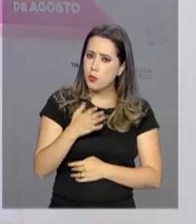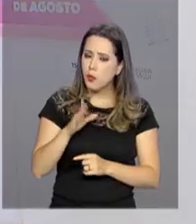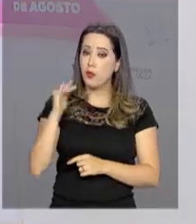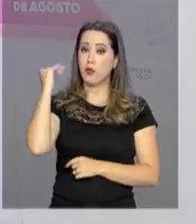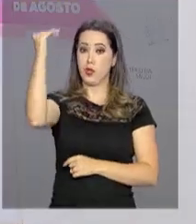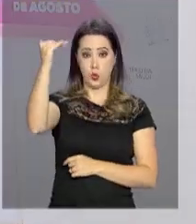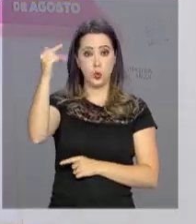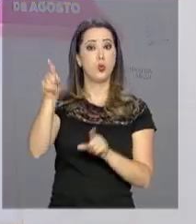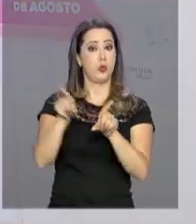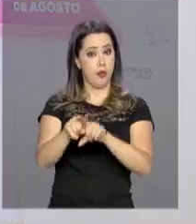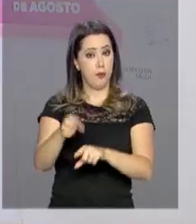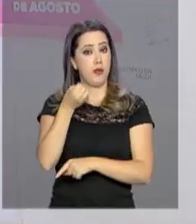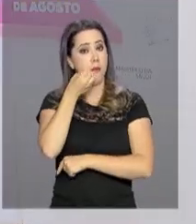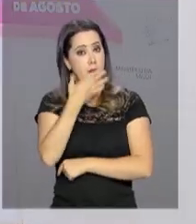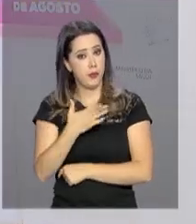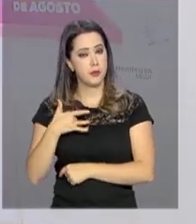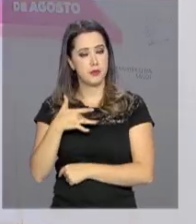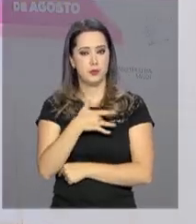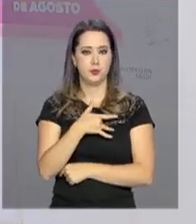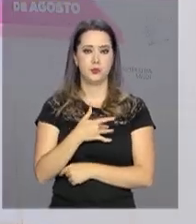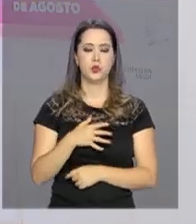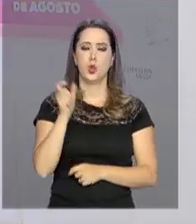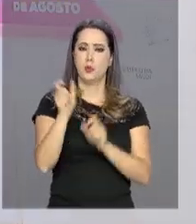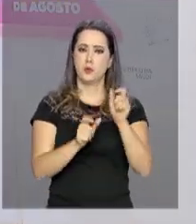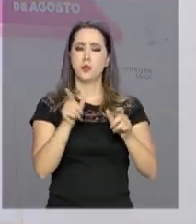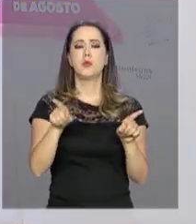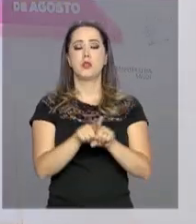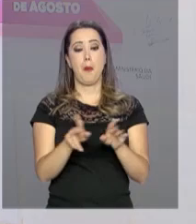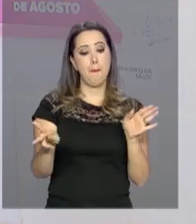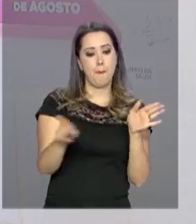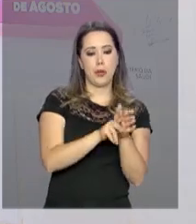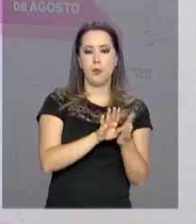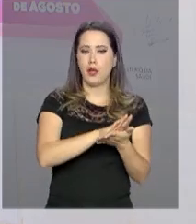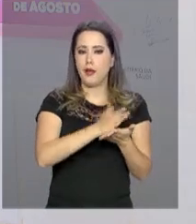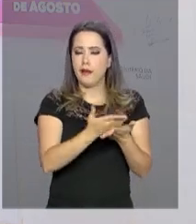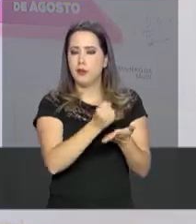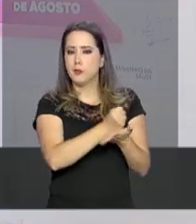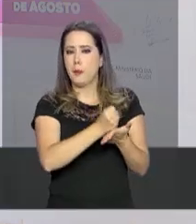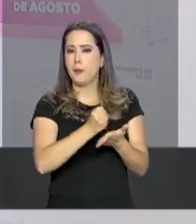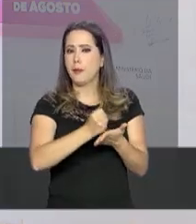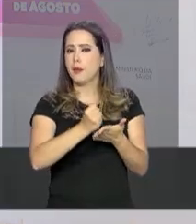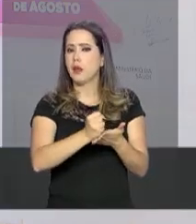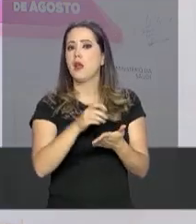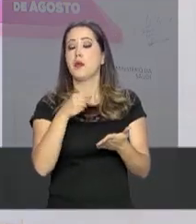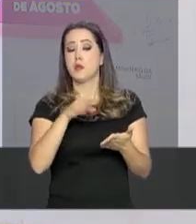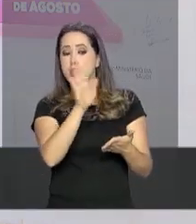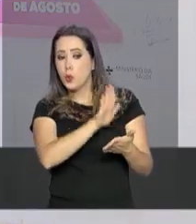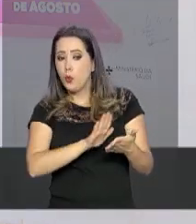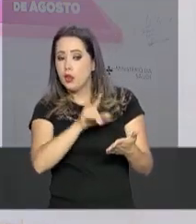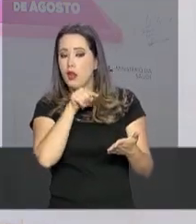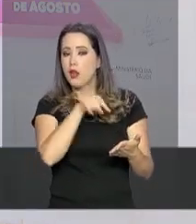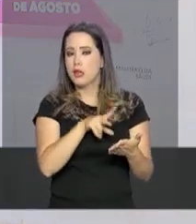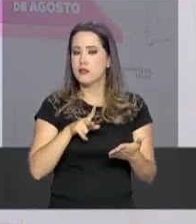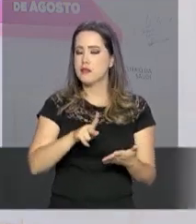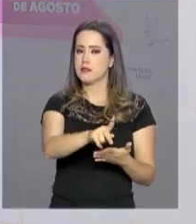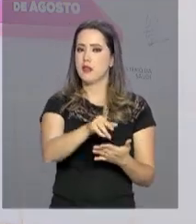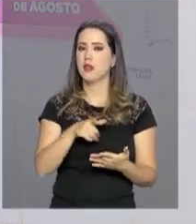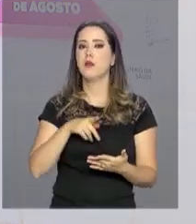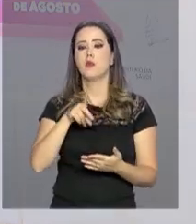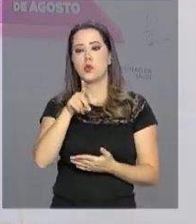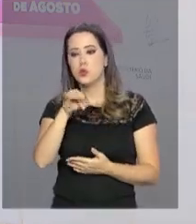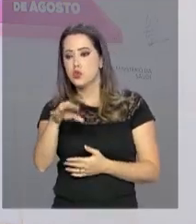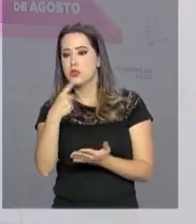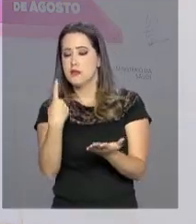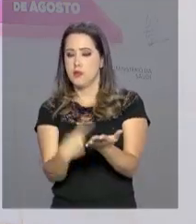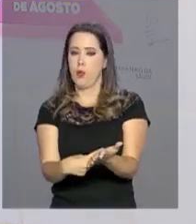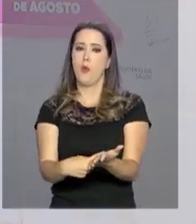Toda criança deve ter a sua própria carteira de vacinação e é responsabilidade dos pais cuidar para que elas mantenham sempre atualizadas.